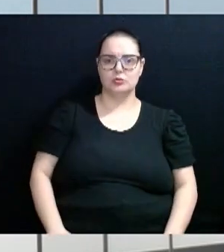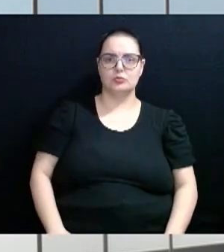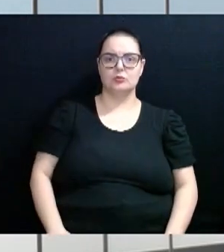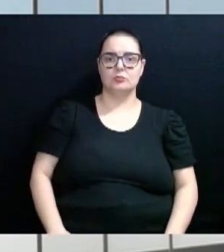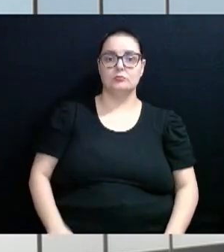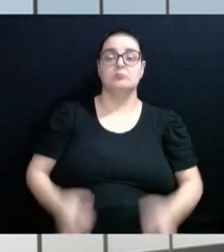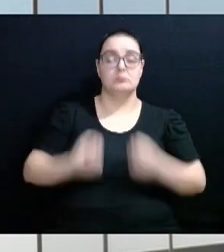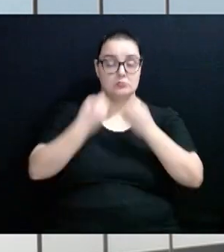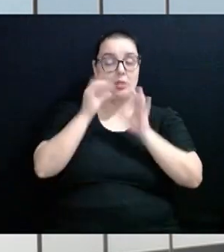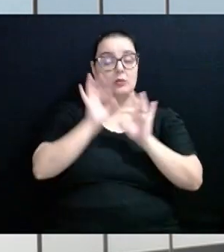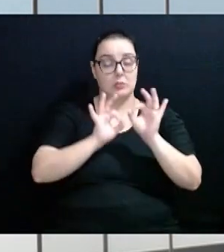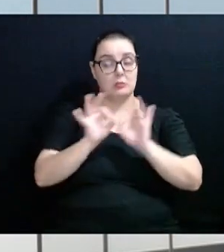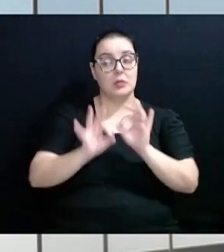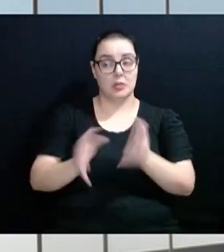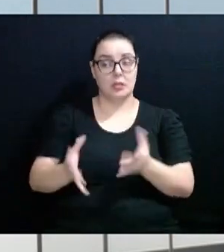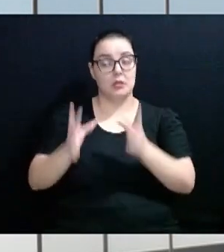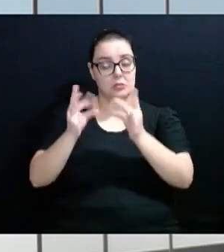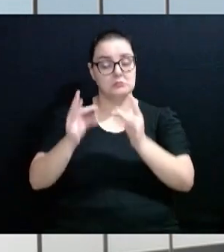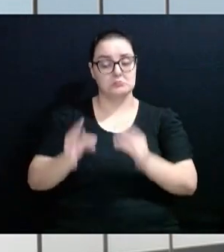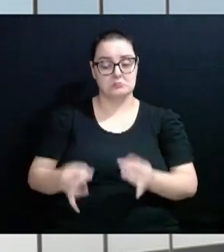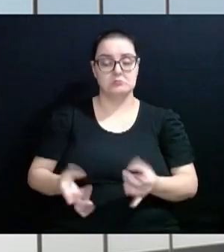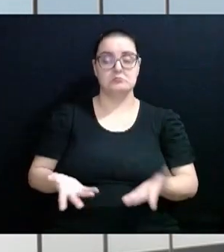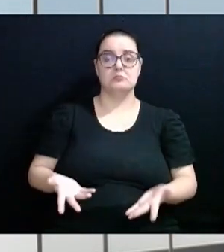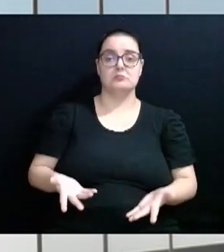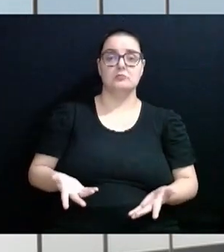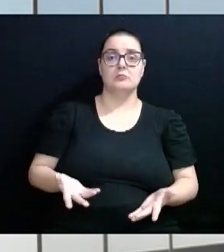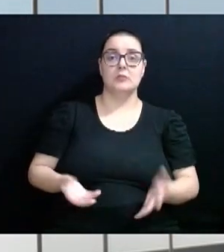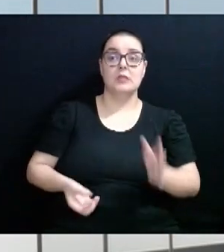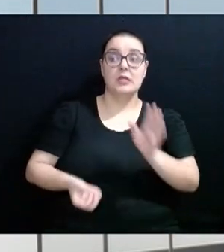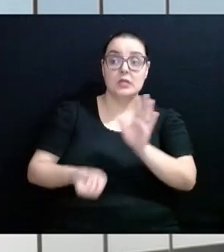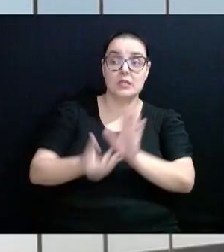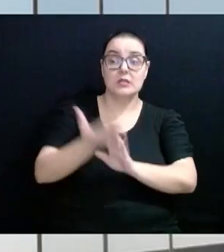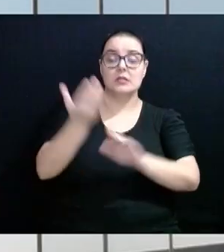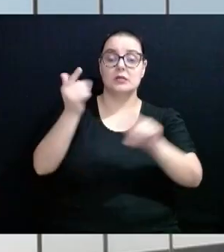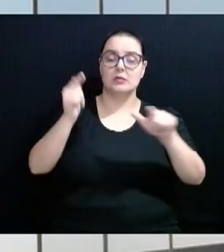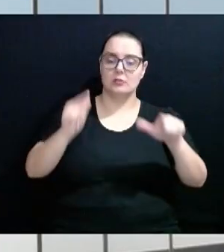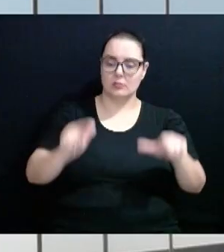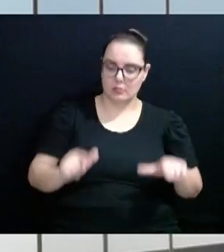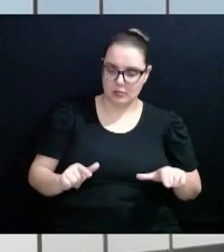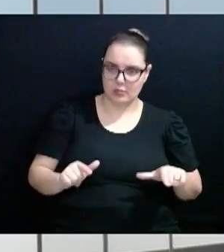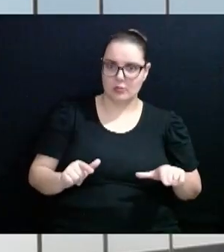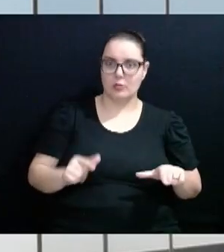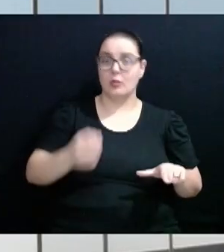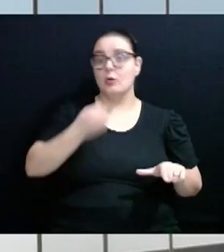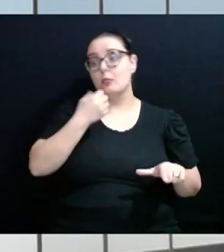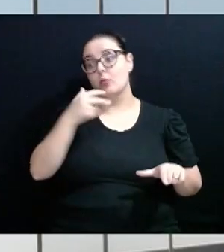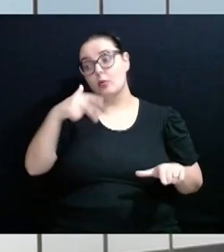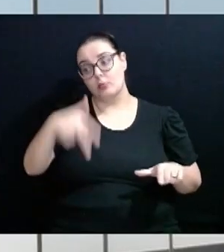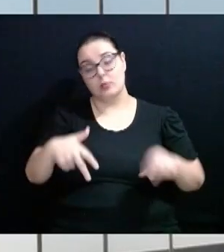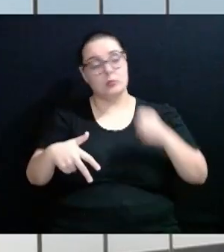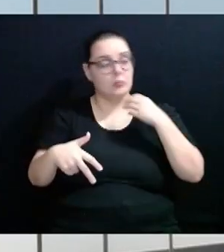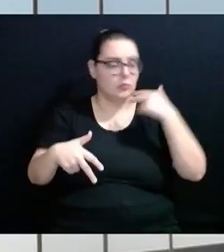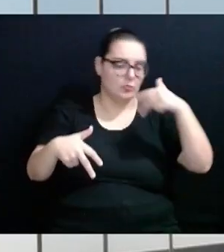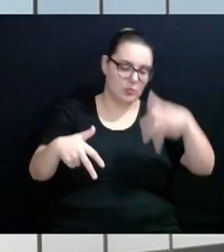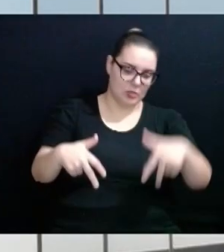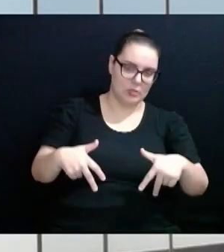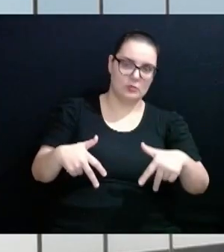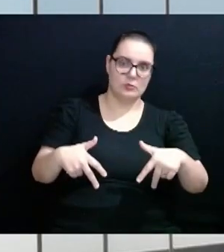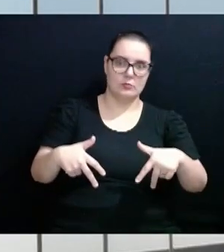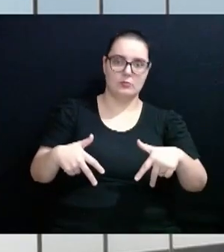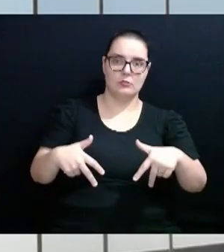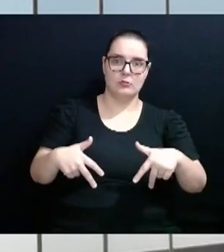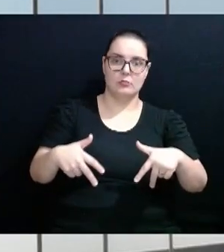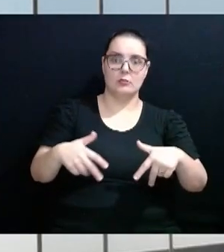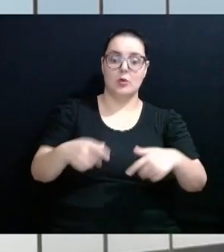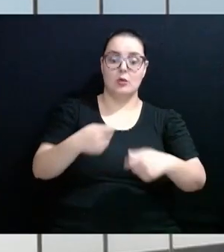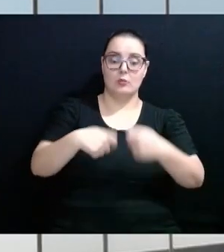feita, né, que de fato cria um ambiente favorável para uma